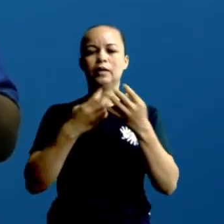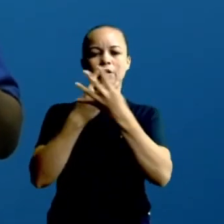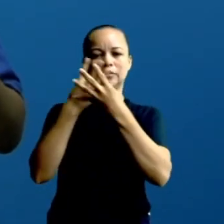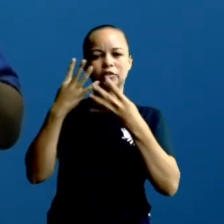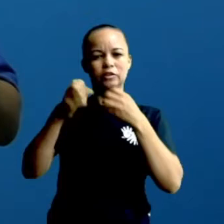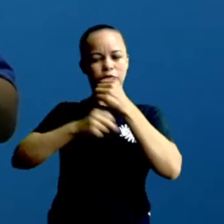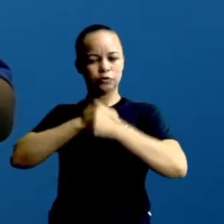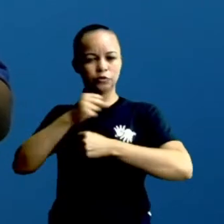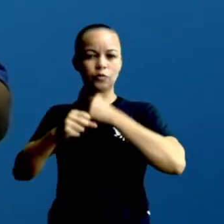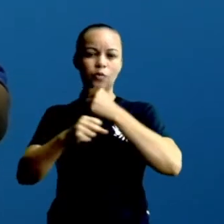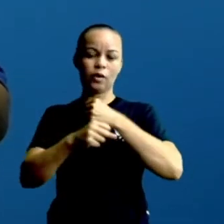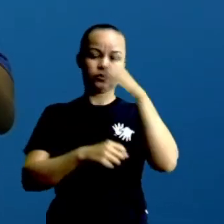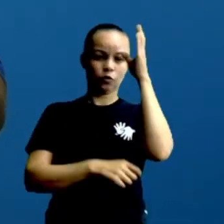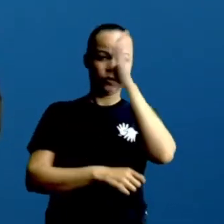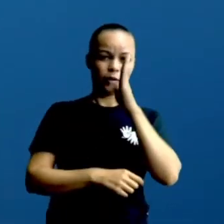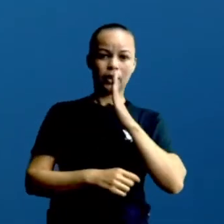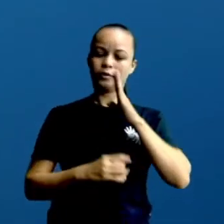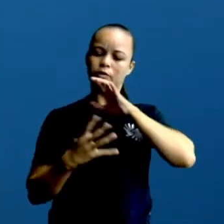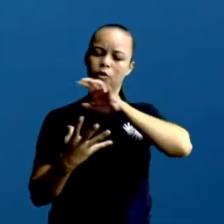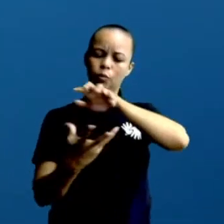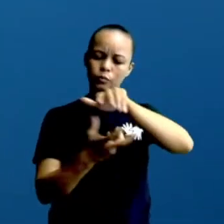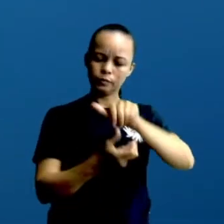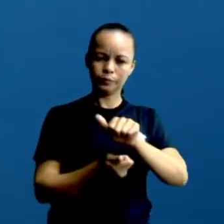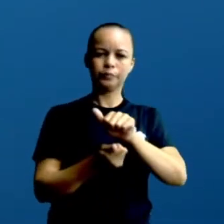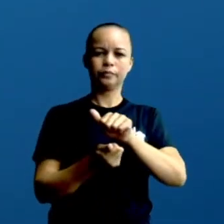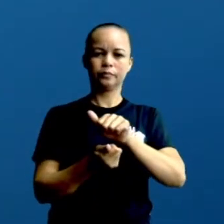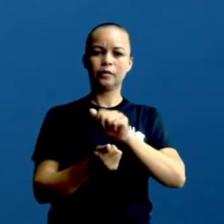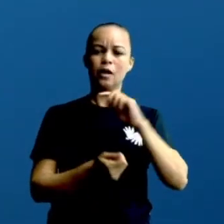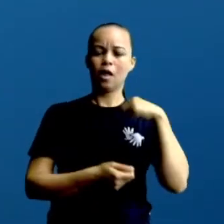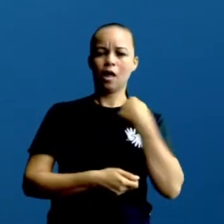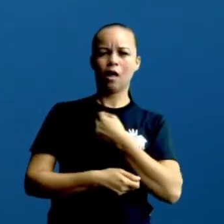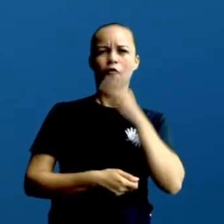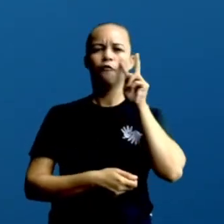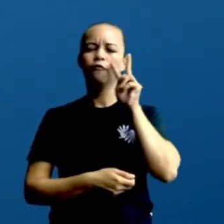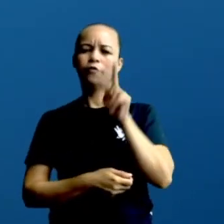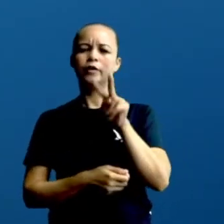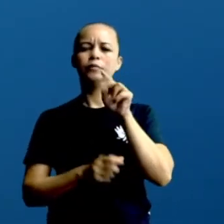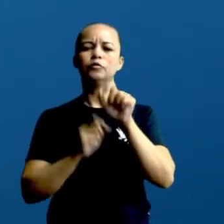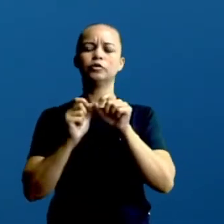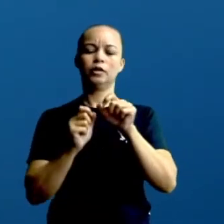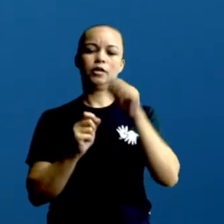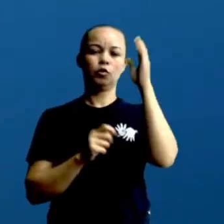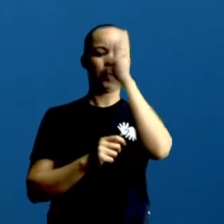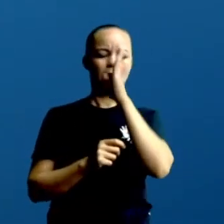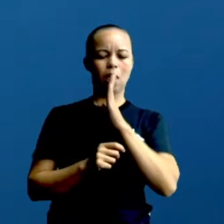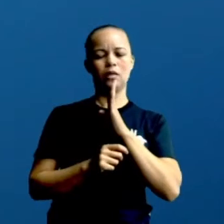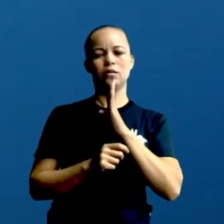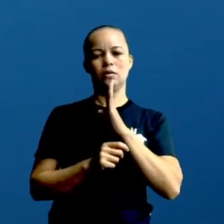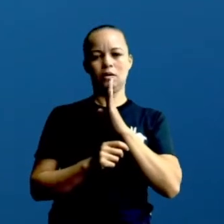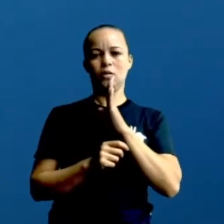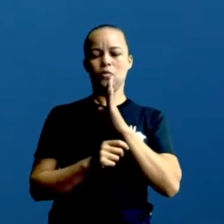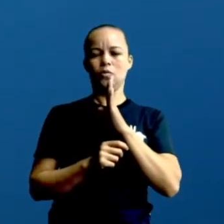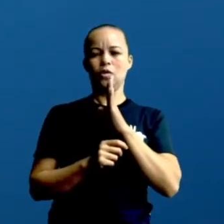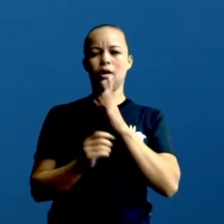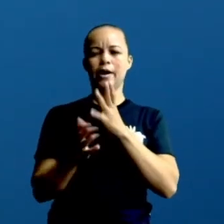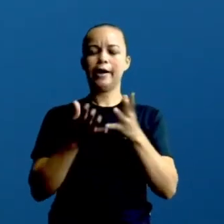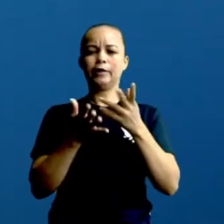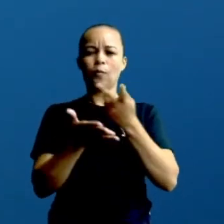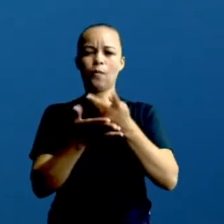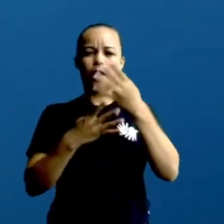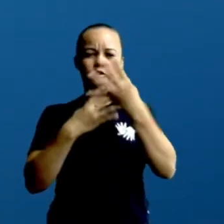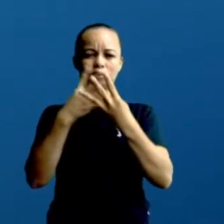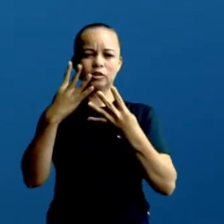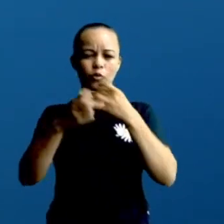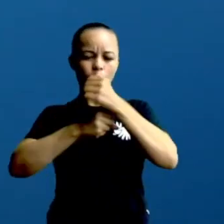estações do ano no Brasil e no mundo. E nós vimos que no Brasil as estações do ano não